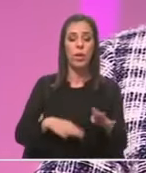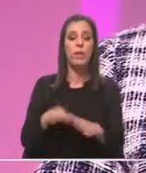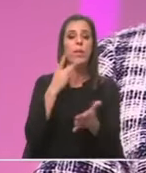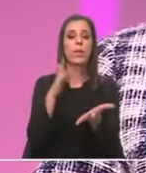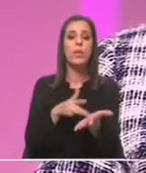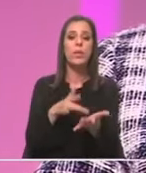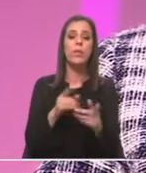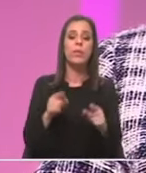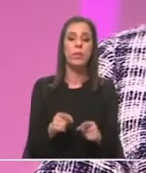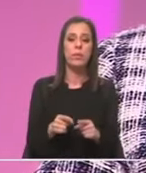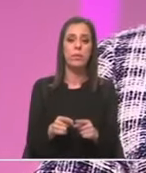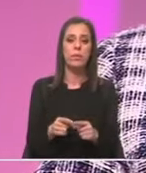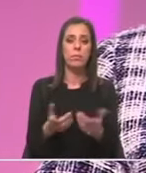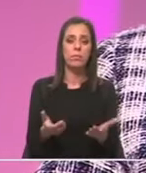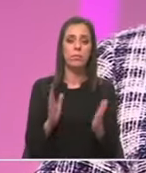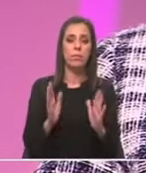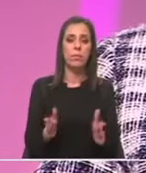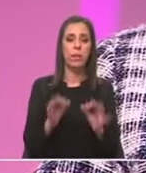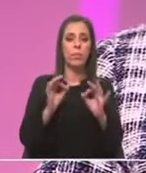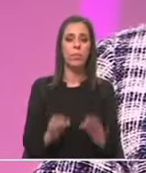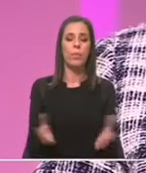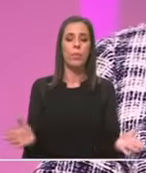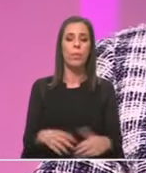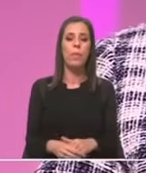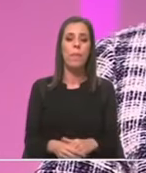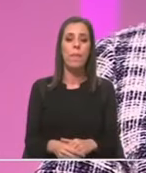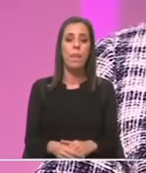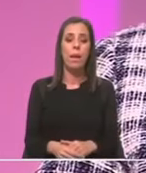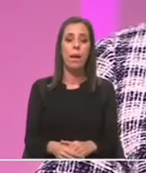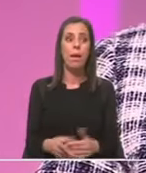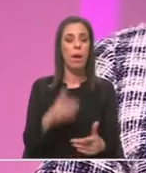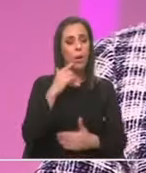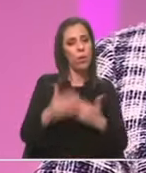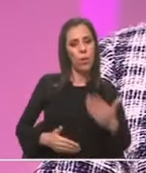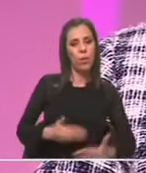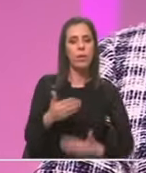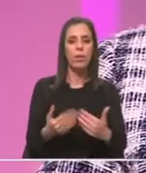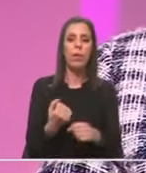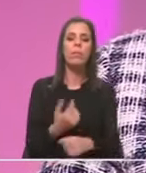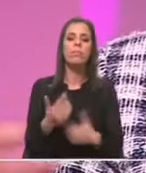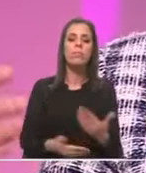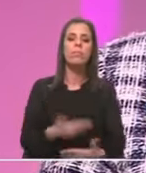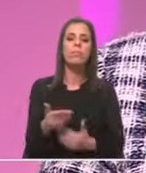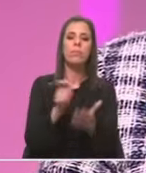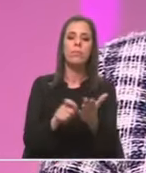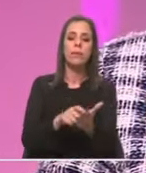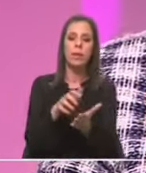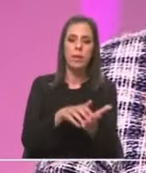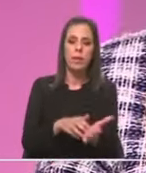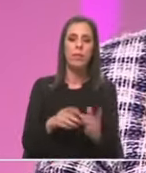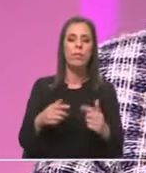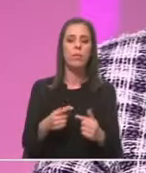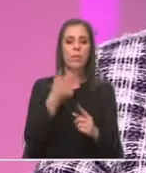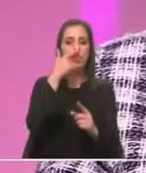livro eh já está pronto Ah então continuar aí uma grande atividade na escrita e e e